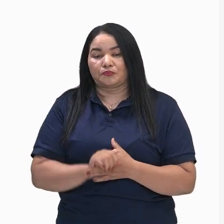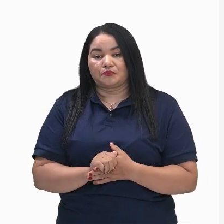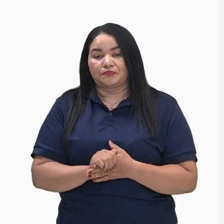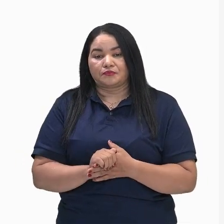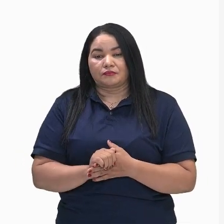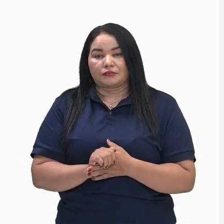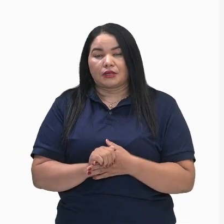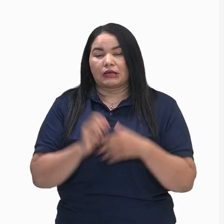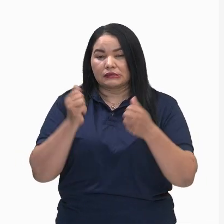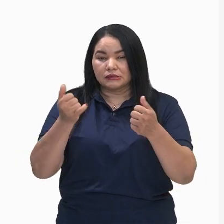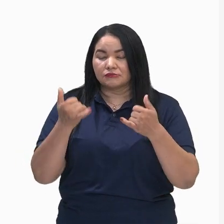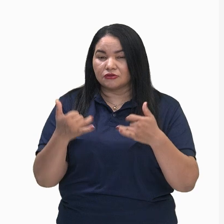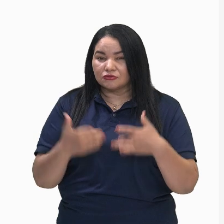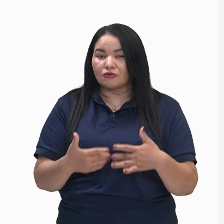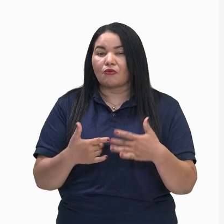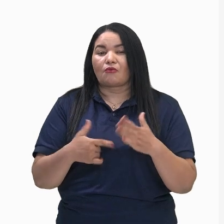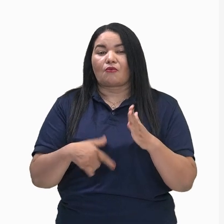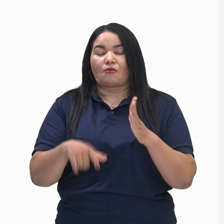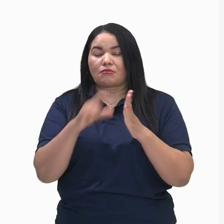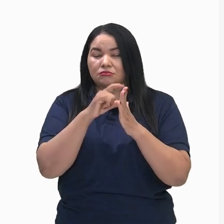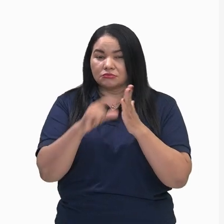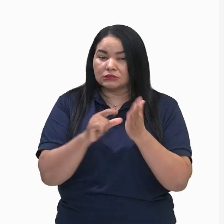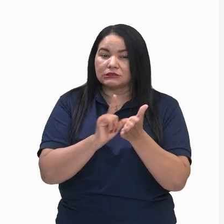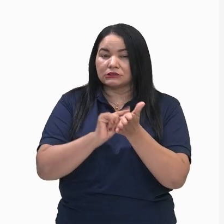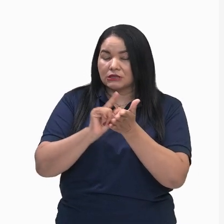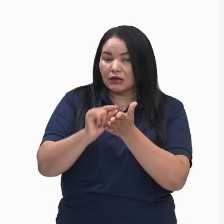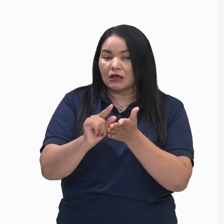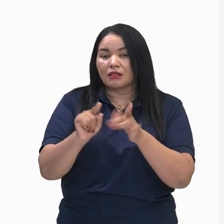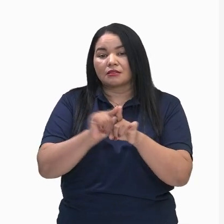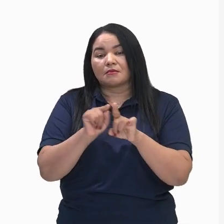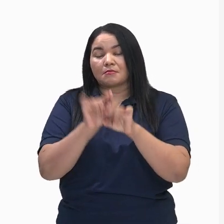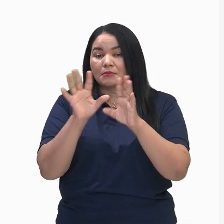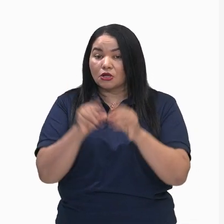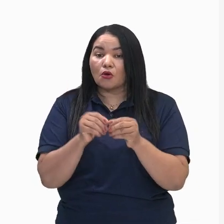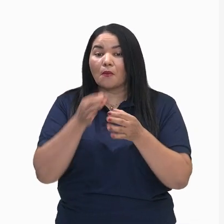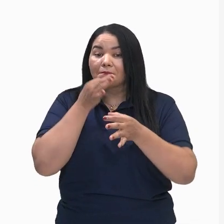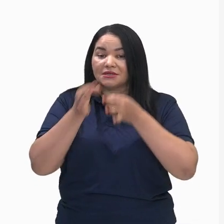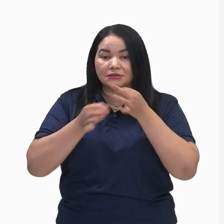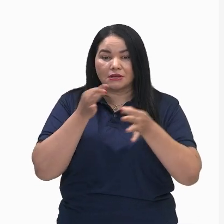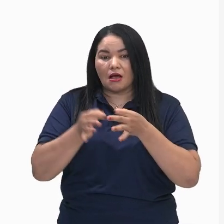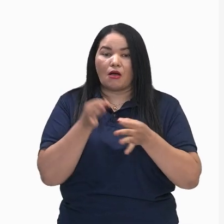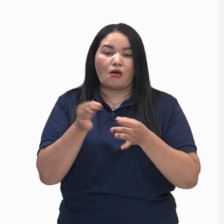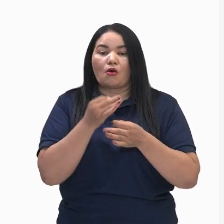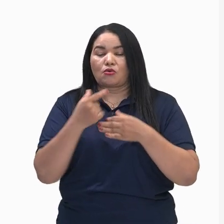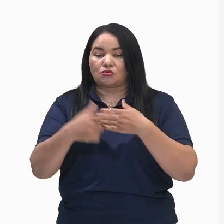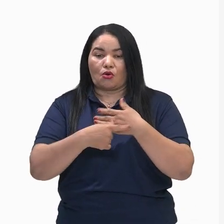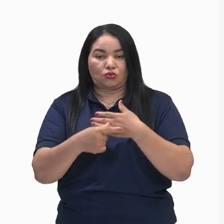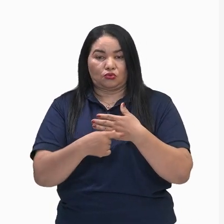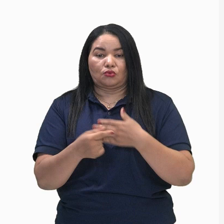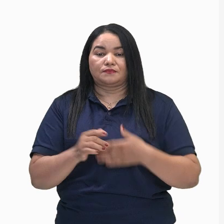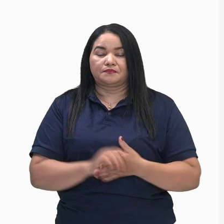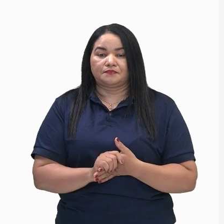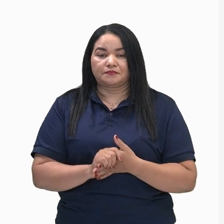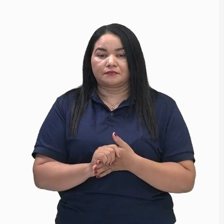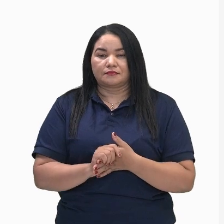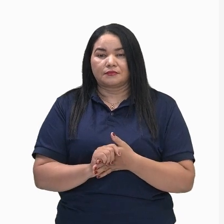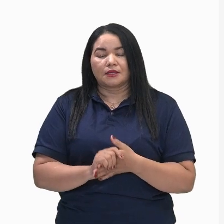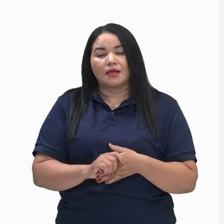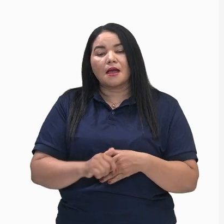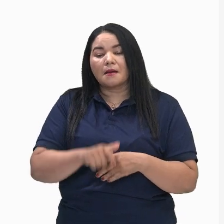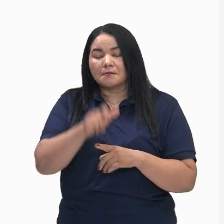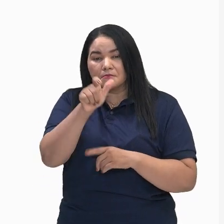sendo trabalhada aí a tese, o ponto de vista do autor. Em cada mulher